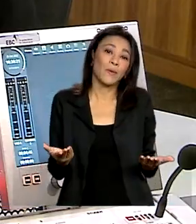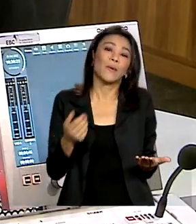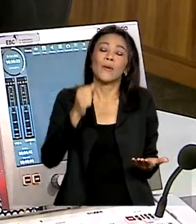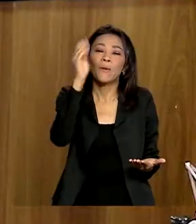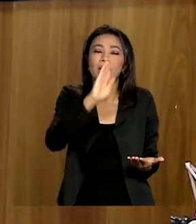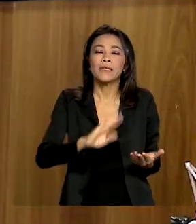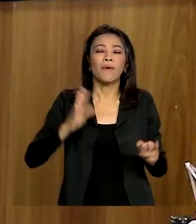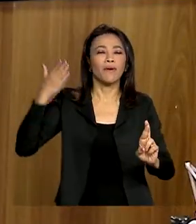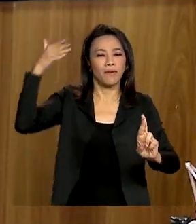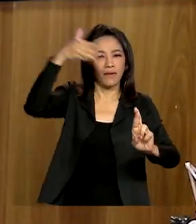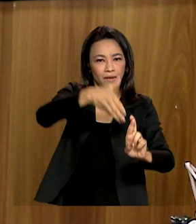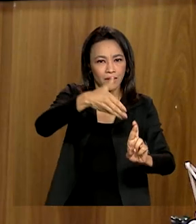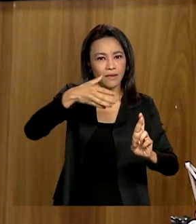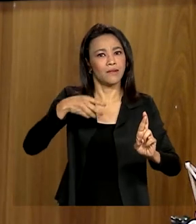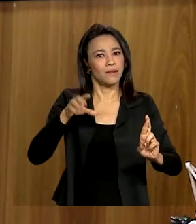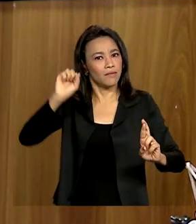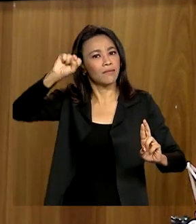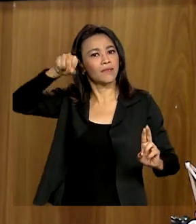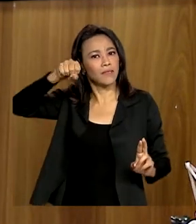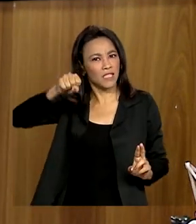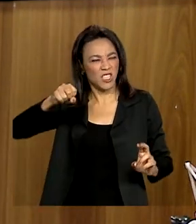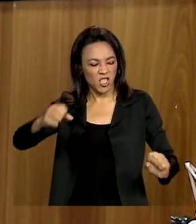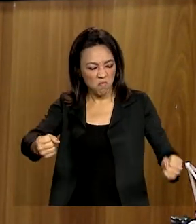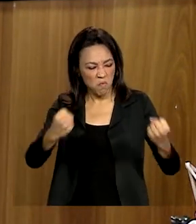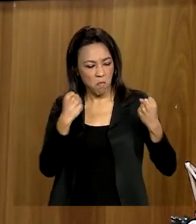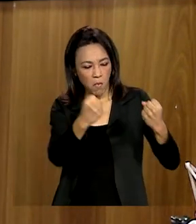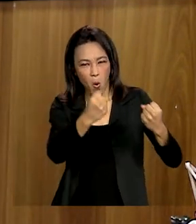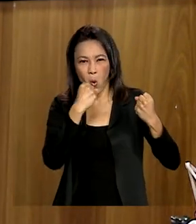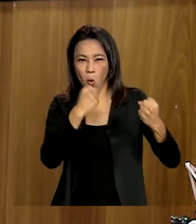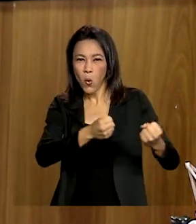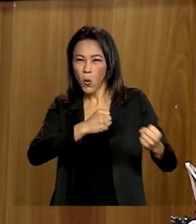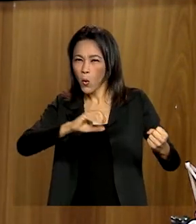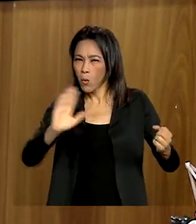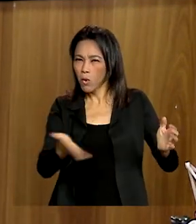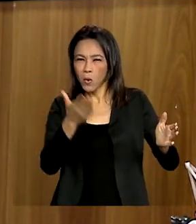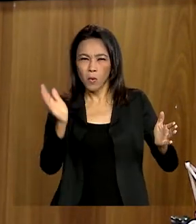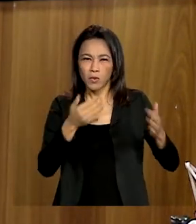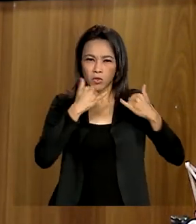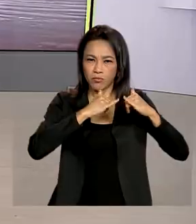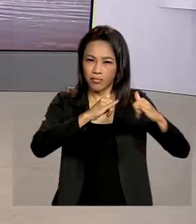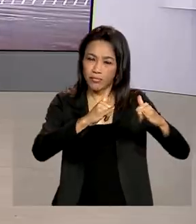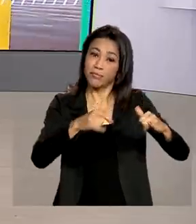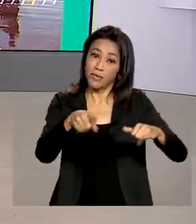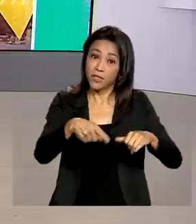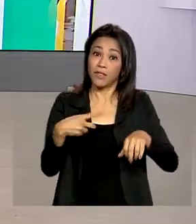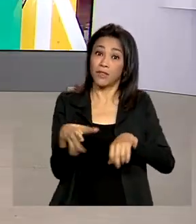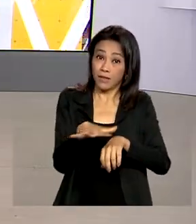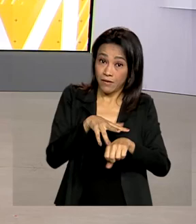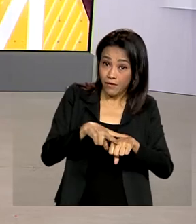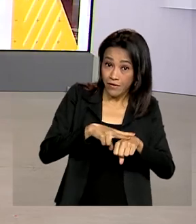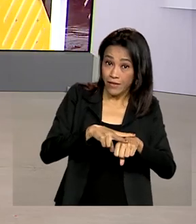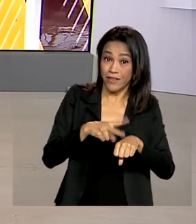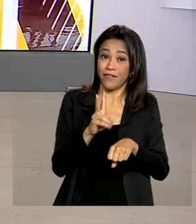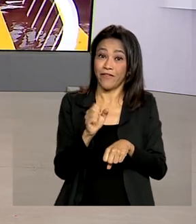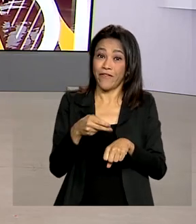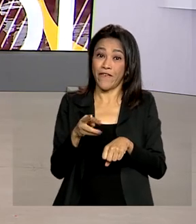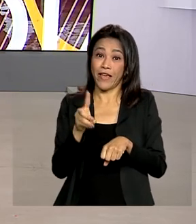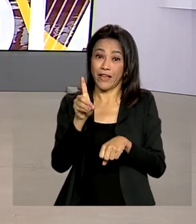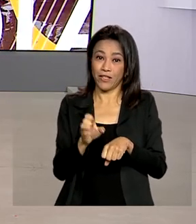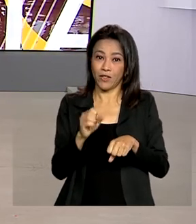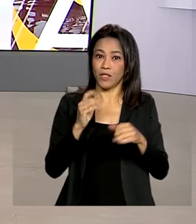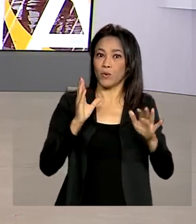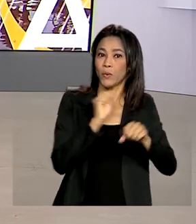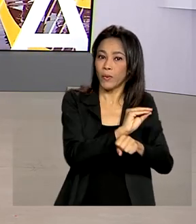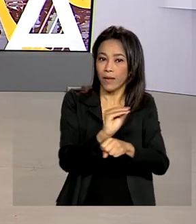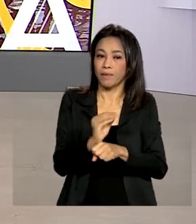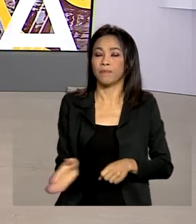diferencial aí para ser assim uma potência de produção industrial plantar com fins